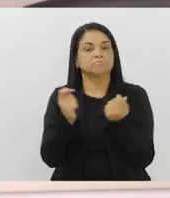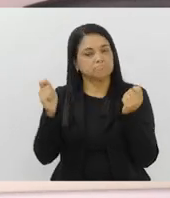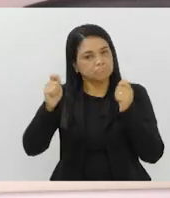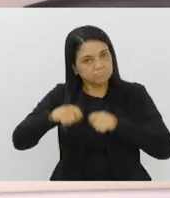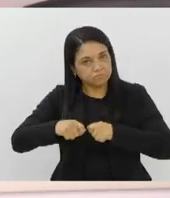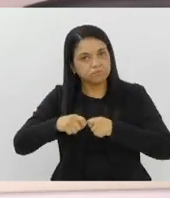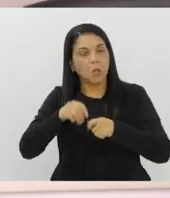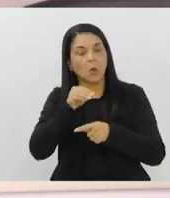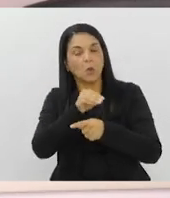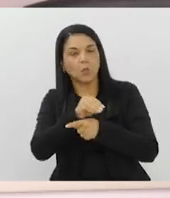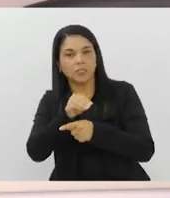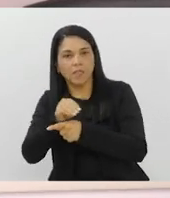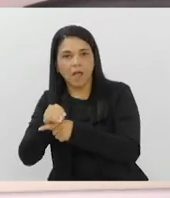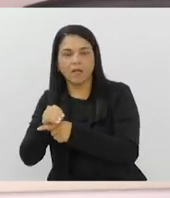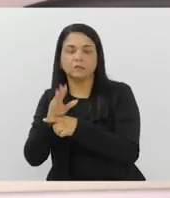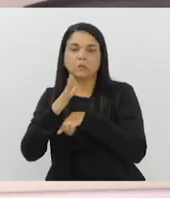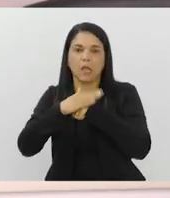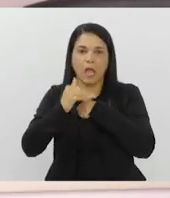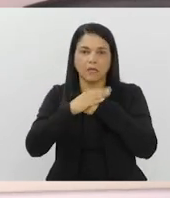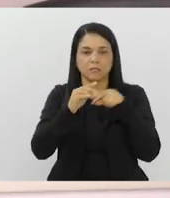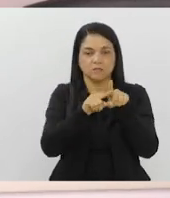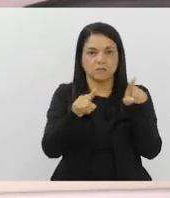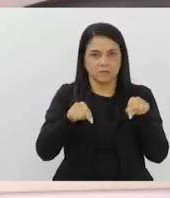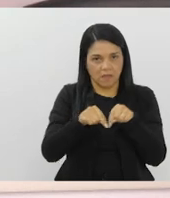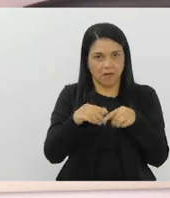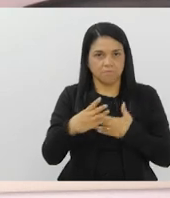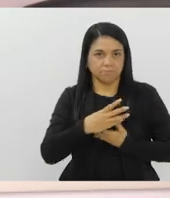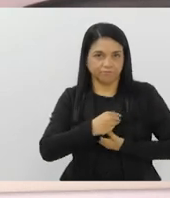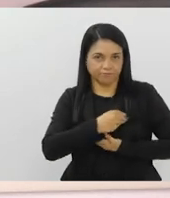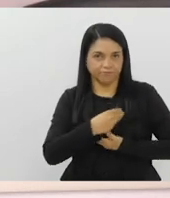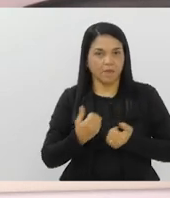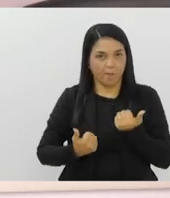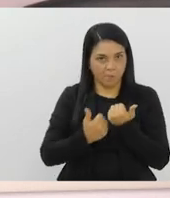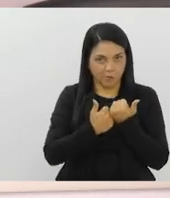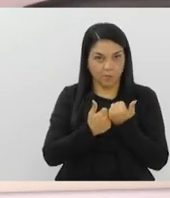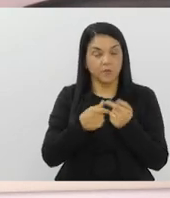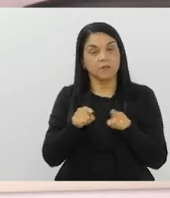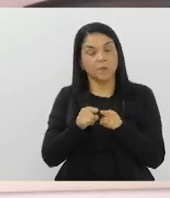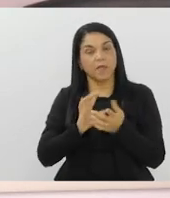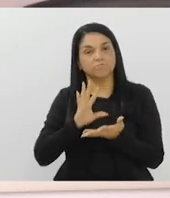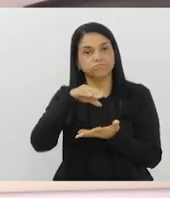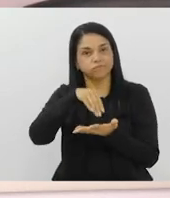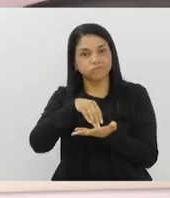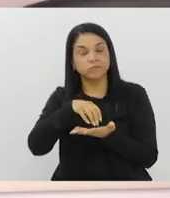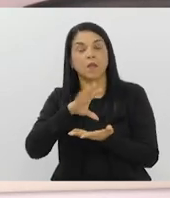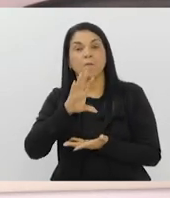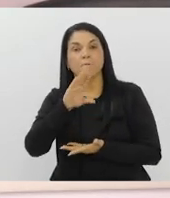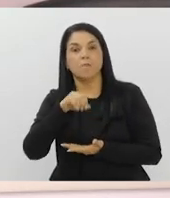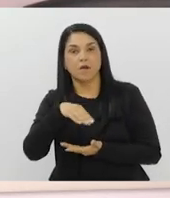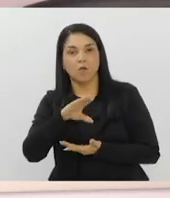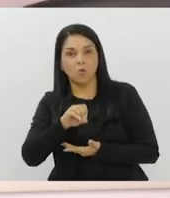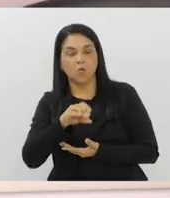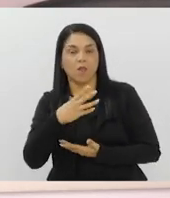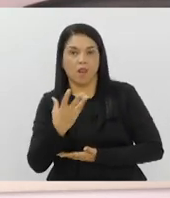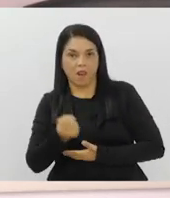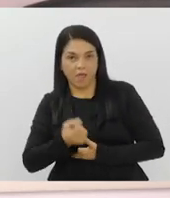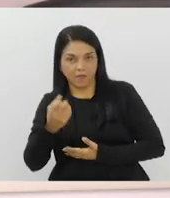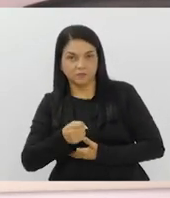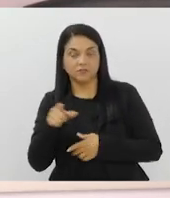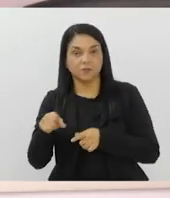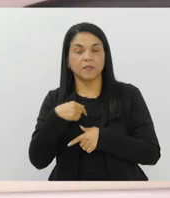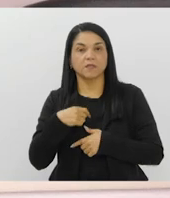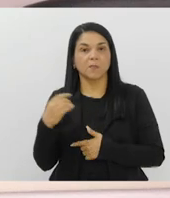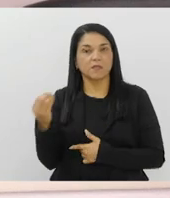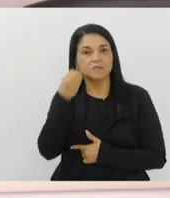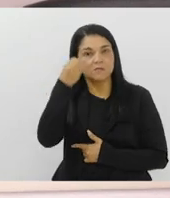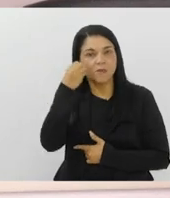receber esse cuidado, esse carinho. Então, a sala de apoio e os bancos de leite. Temos aí uma experiência extremamente exitosa no Hospital da Mulher,